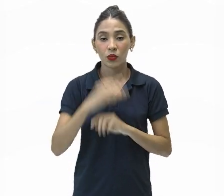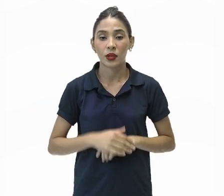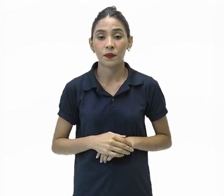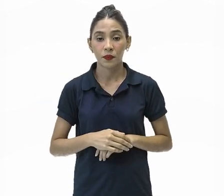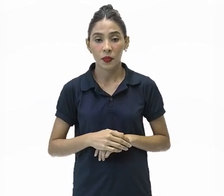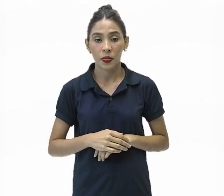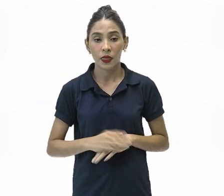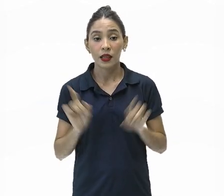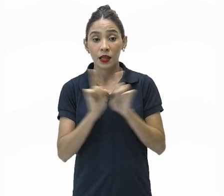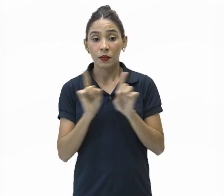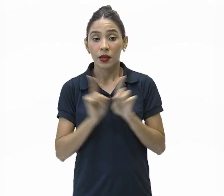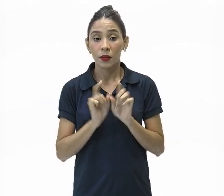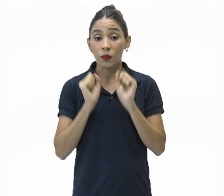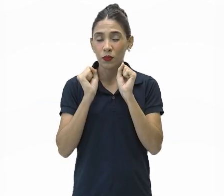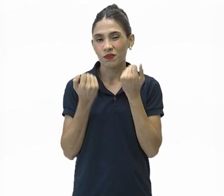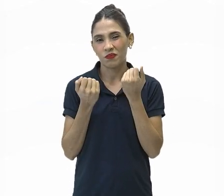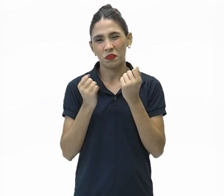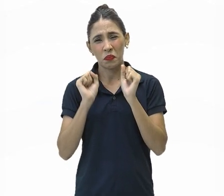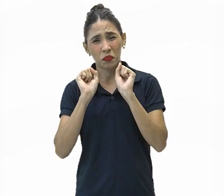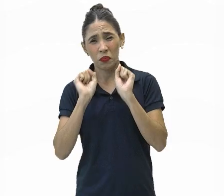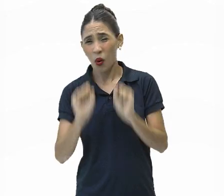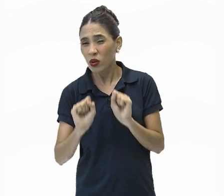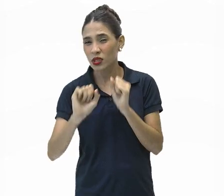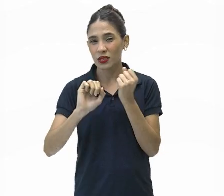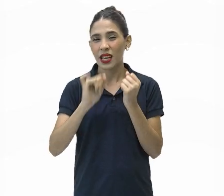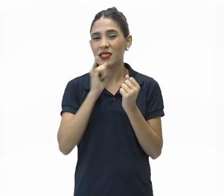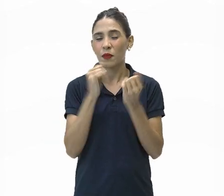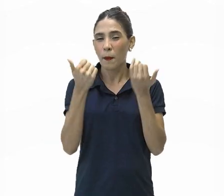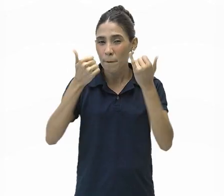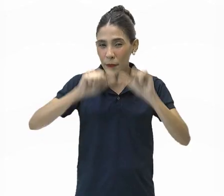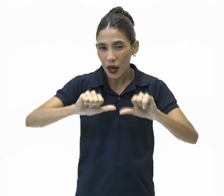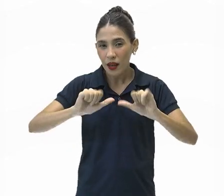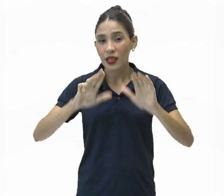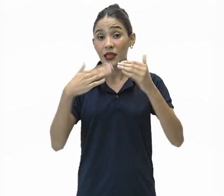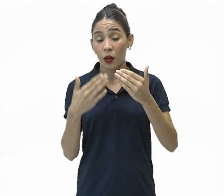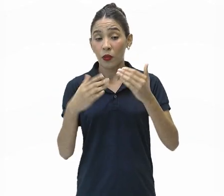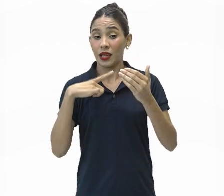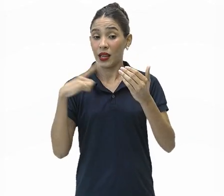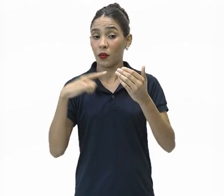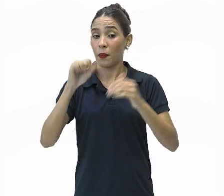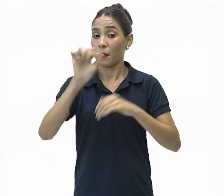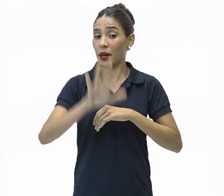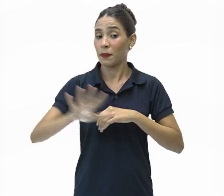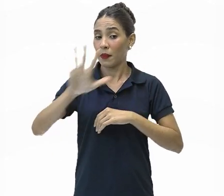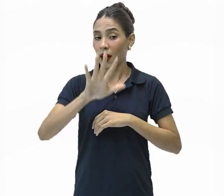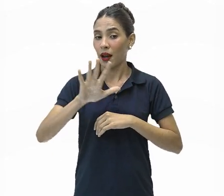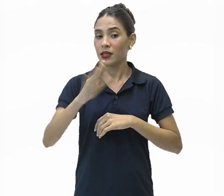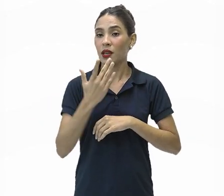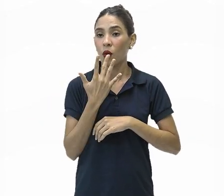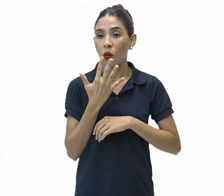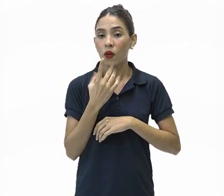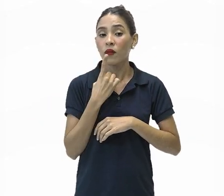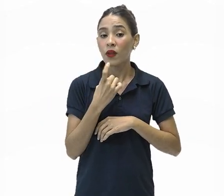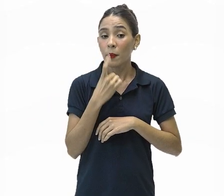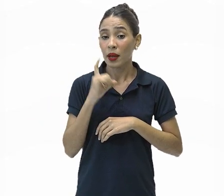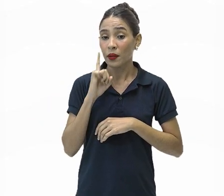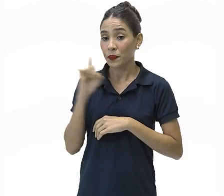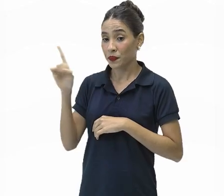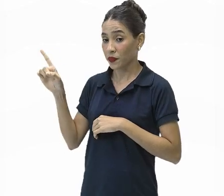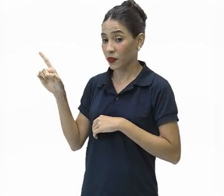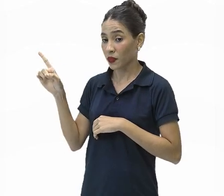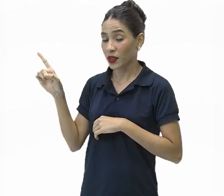quanto pode piorar, né? Então, a gente tem aí uma representação, né, em vermelho, se os países